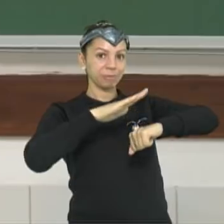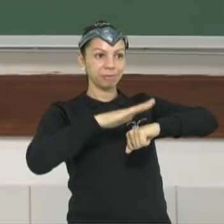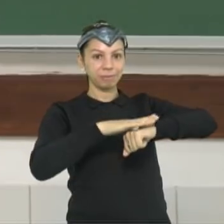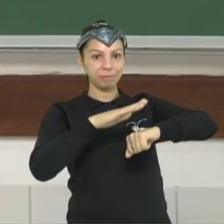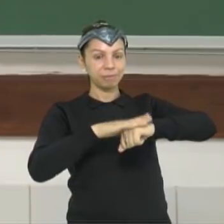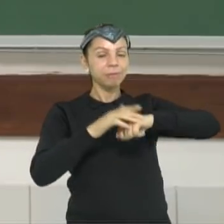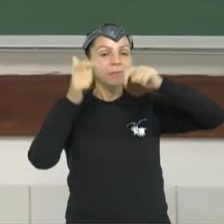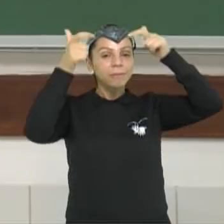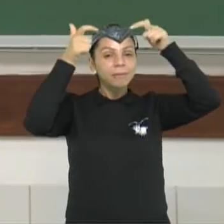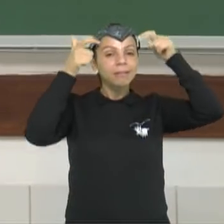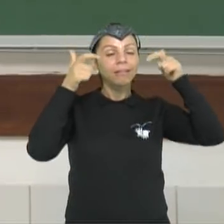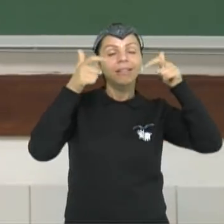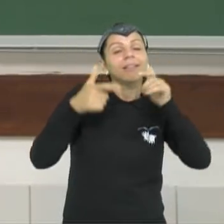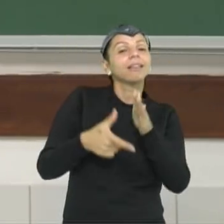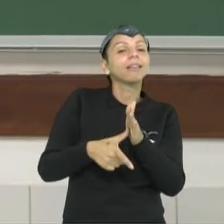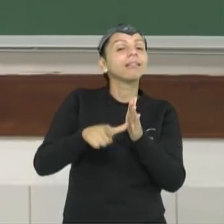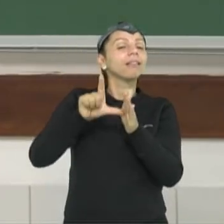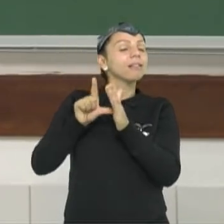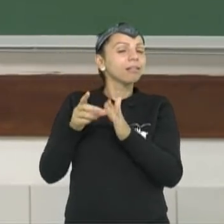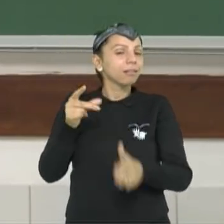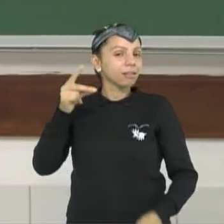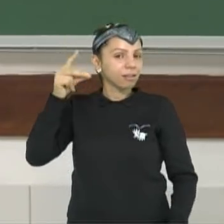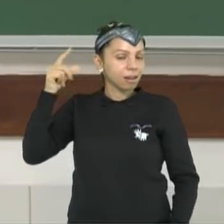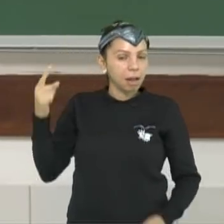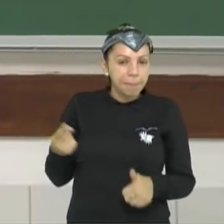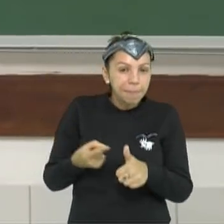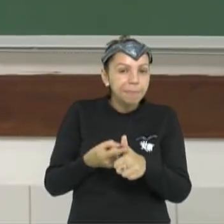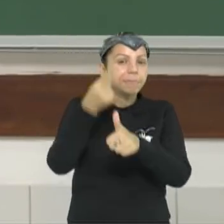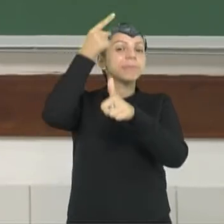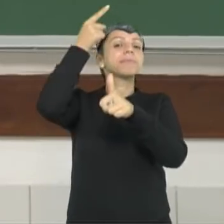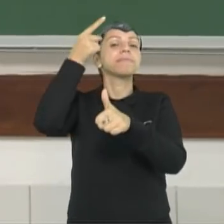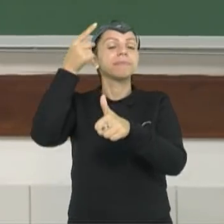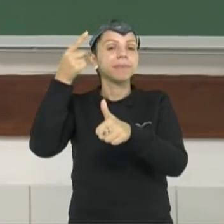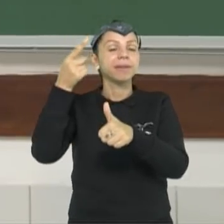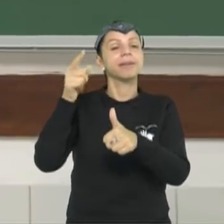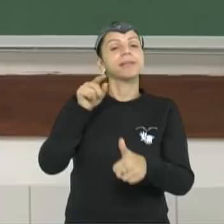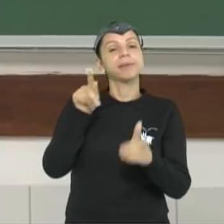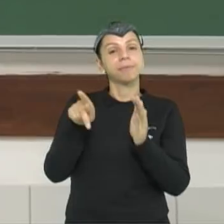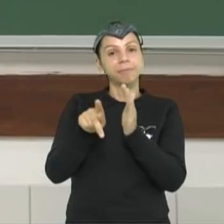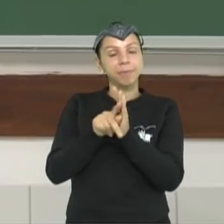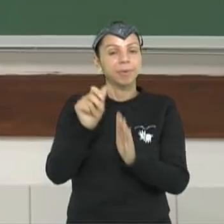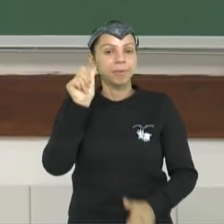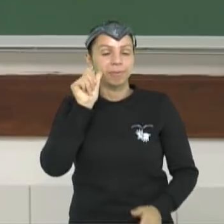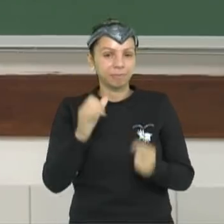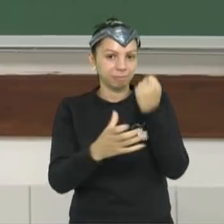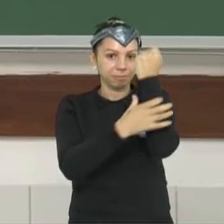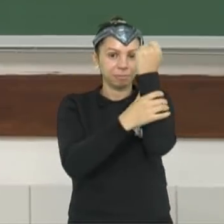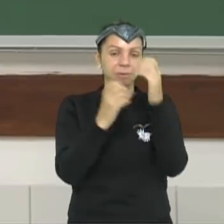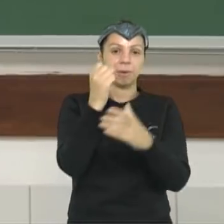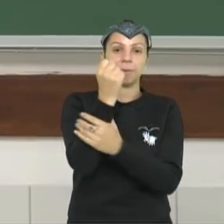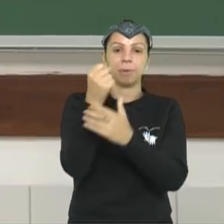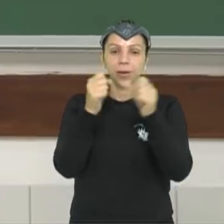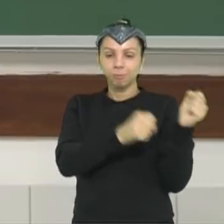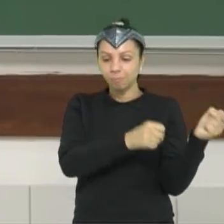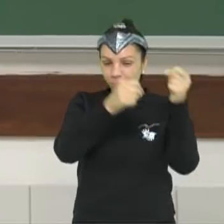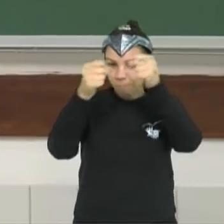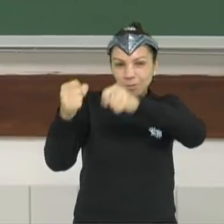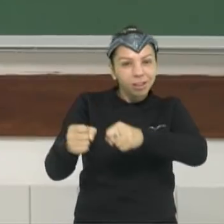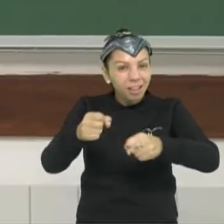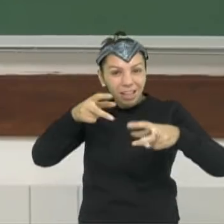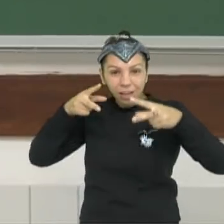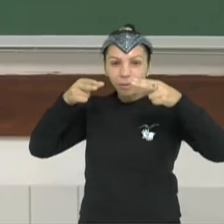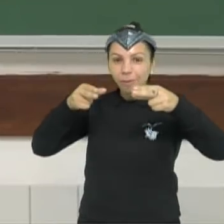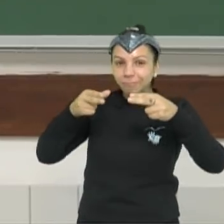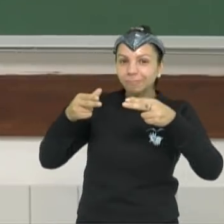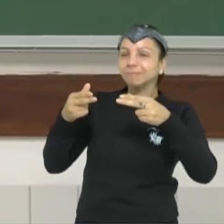com aquela roupinha mais antiga, a primeira dela, né? Mas os nossos superpoderes continuam sendo os